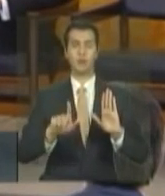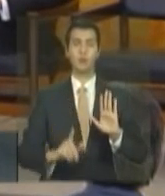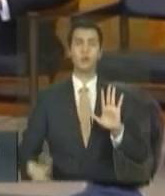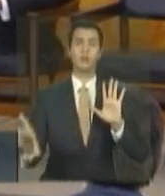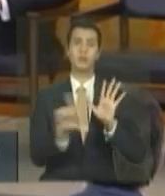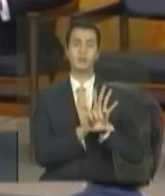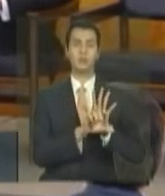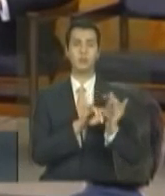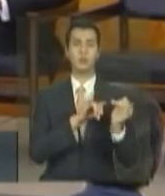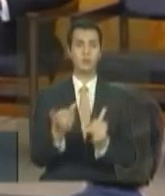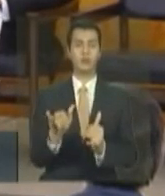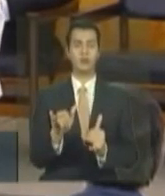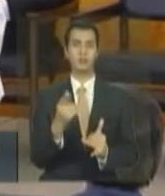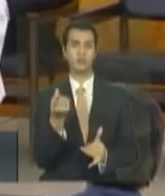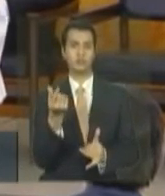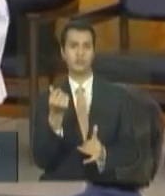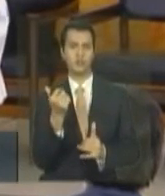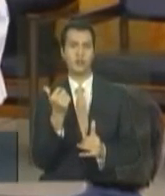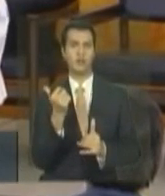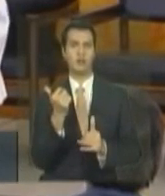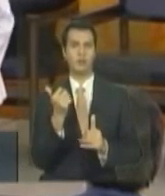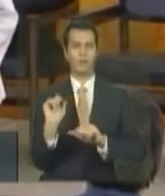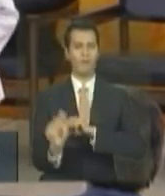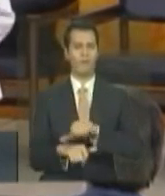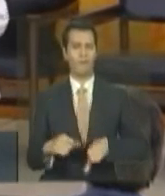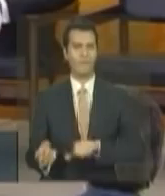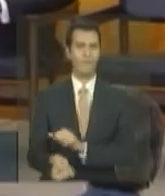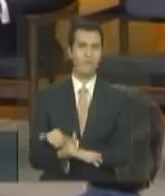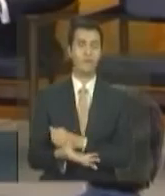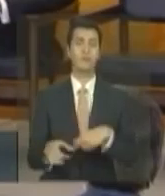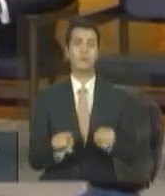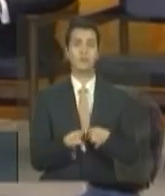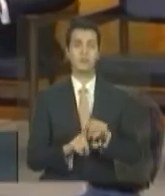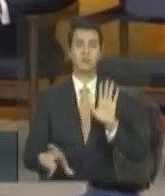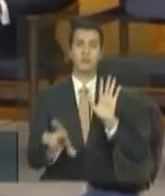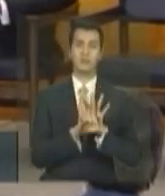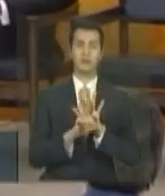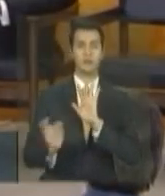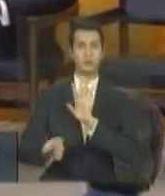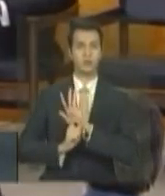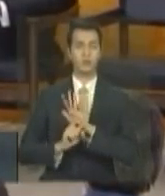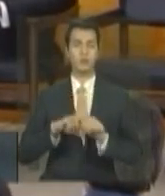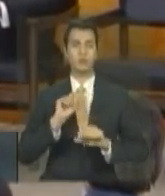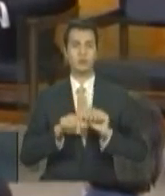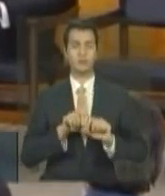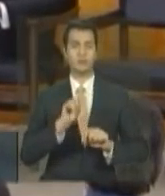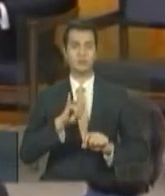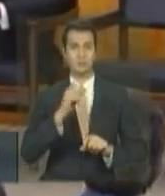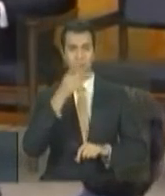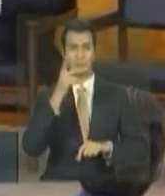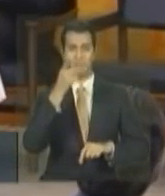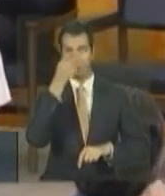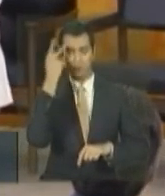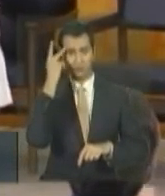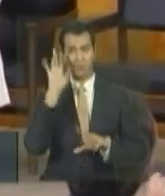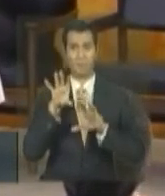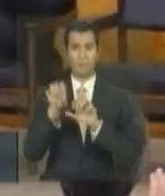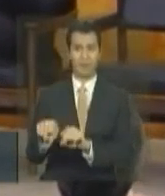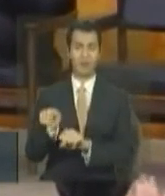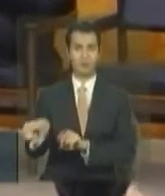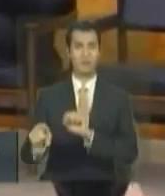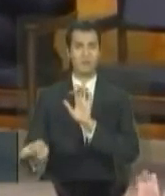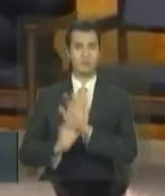à Lavagem de Dinheiro e a Lei sobre Drogas para dispor sobre a indisponibilidade de bens,